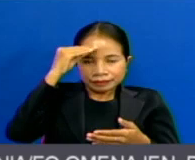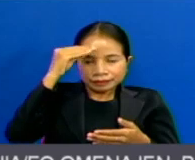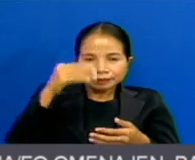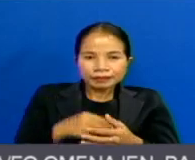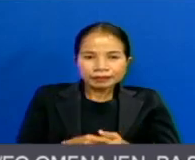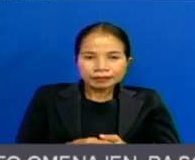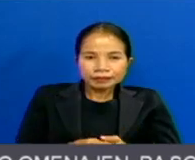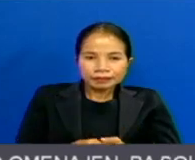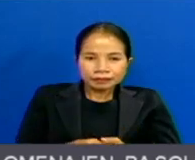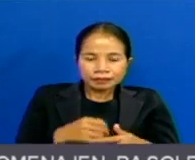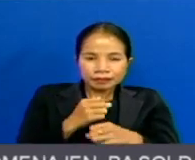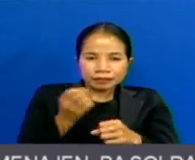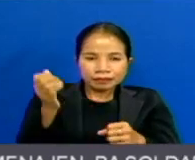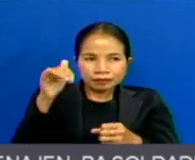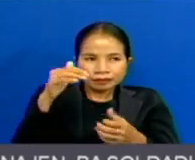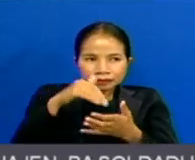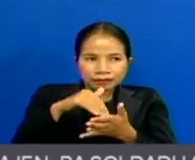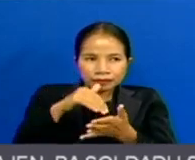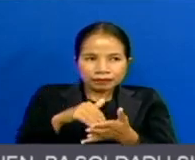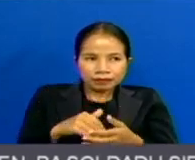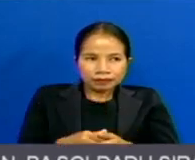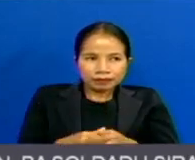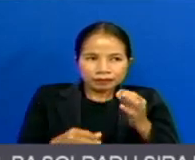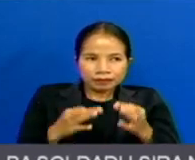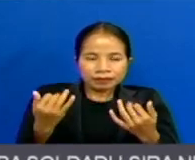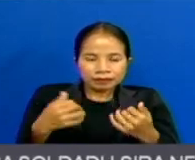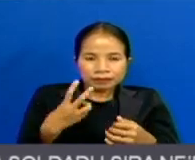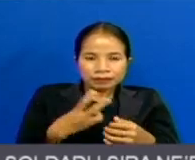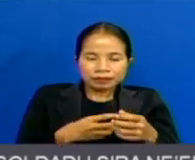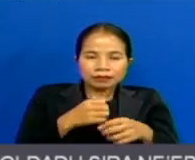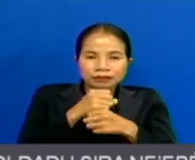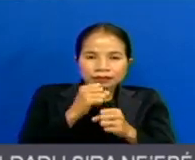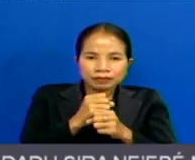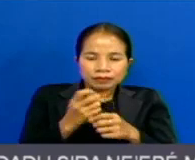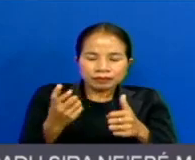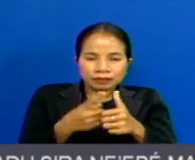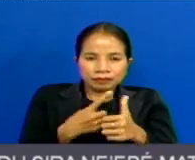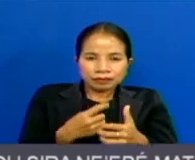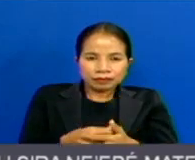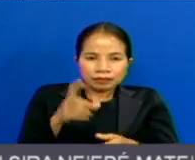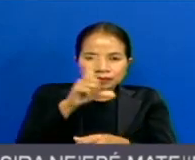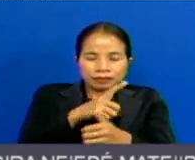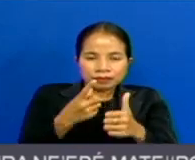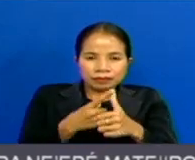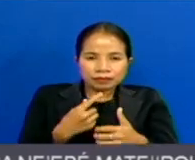hori aprende halau sirani estudune nune ohina merelija fase primeiro loron primeiro